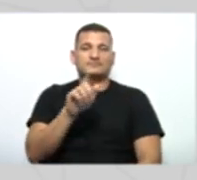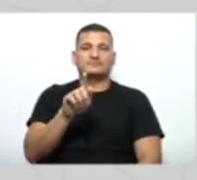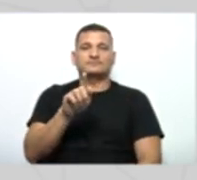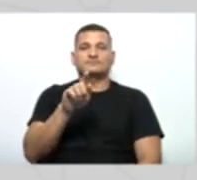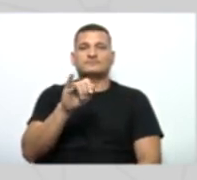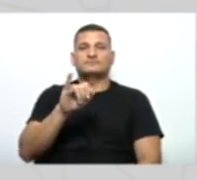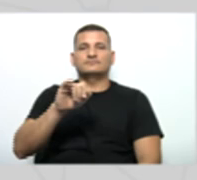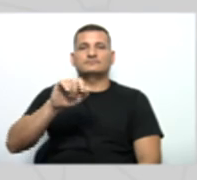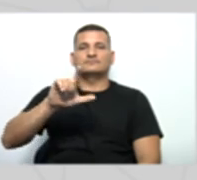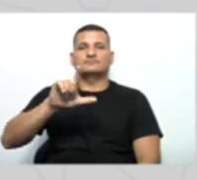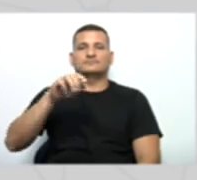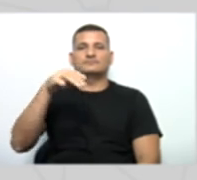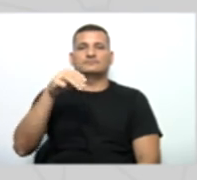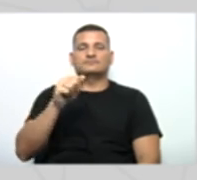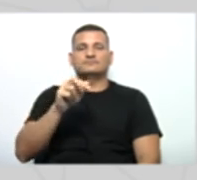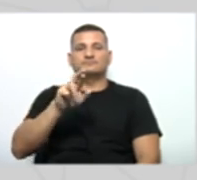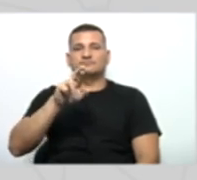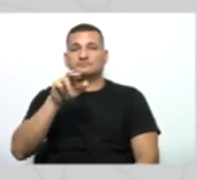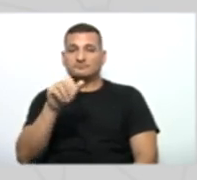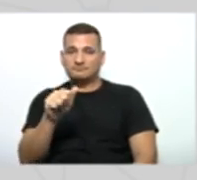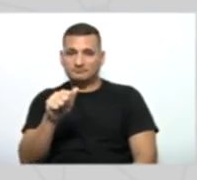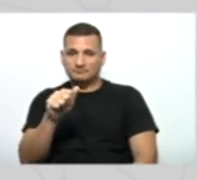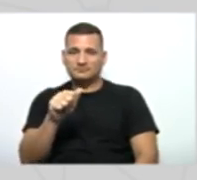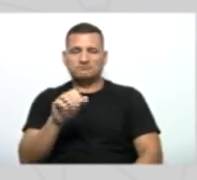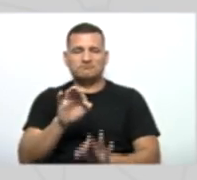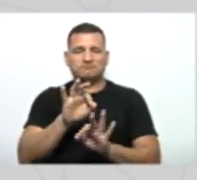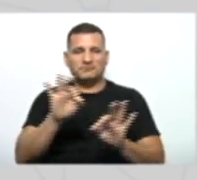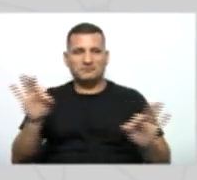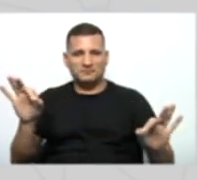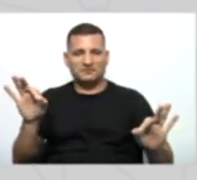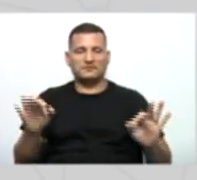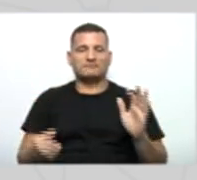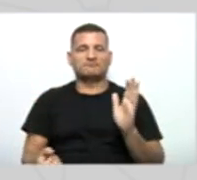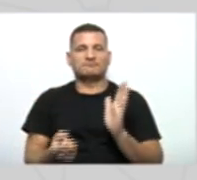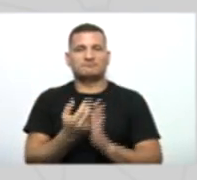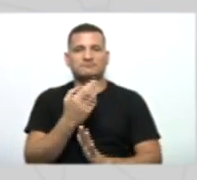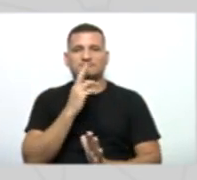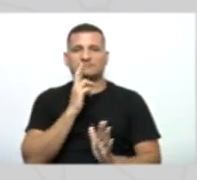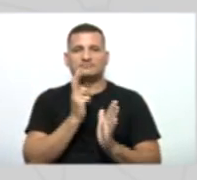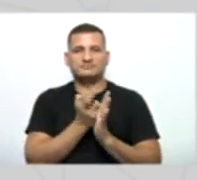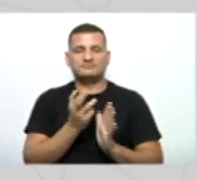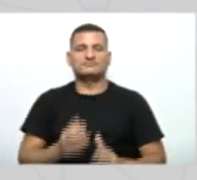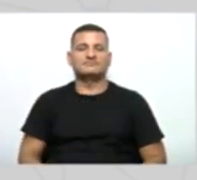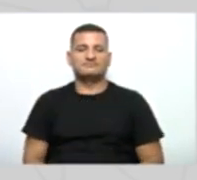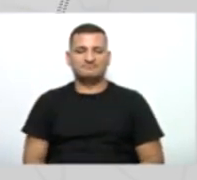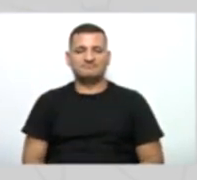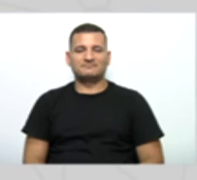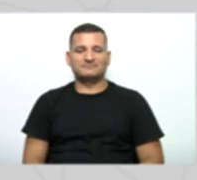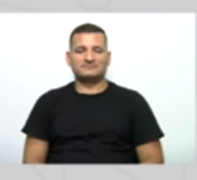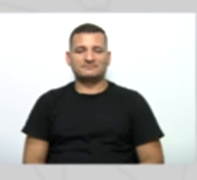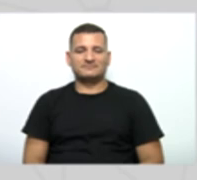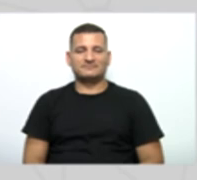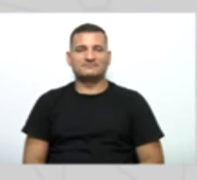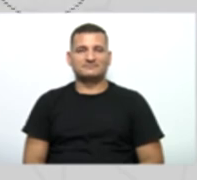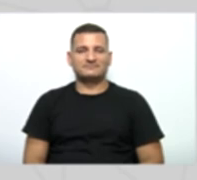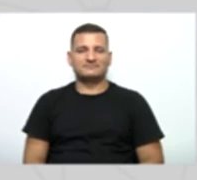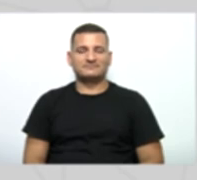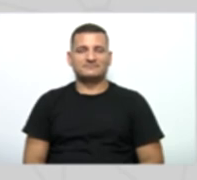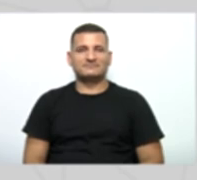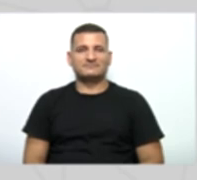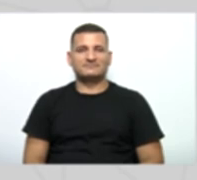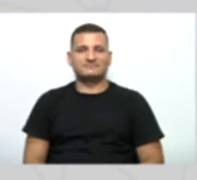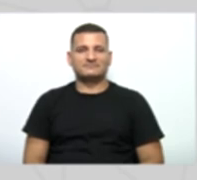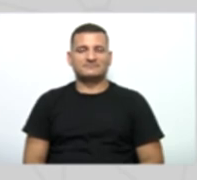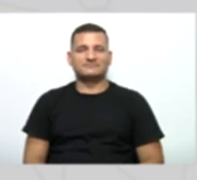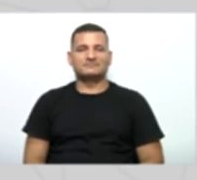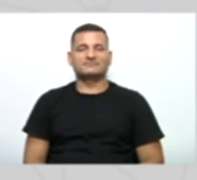resolução simplesmente perfeita. Olha aí. O código perfeito. Ela criou a